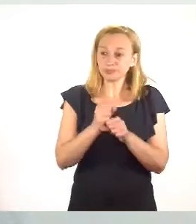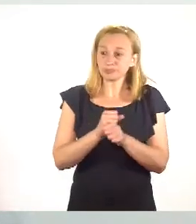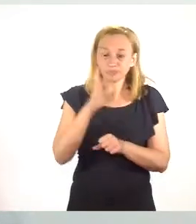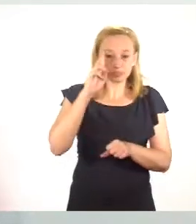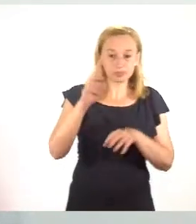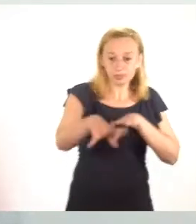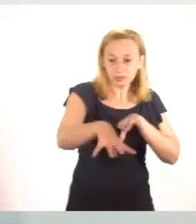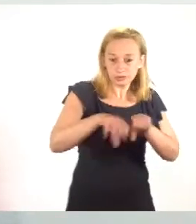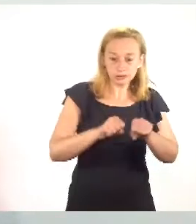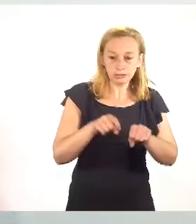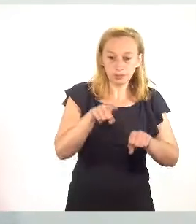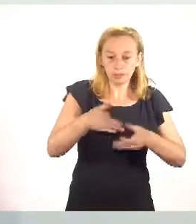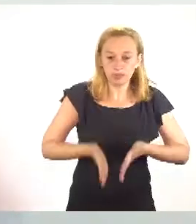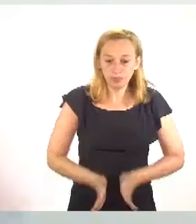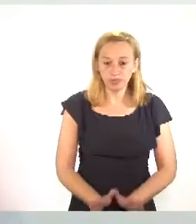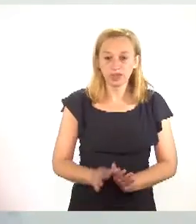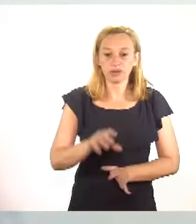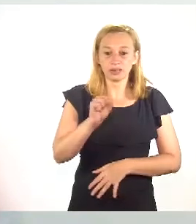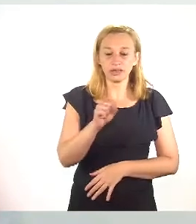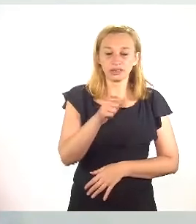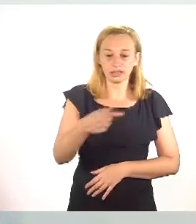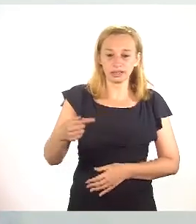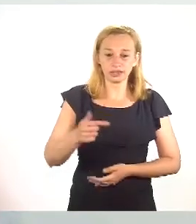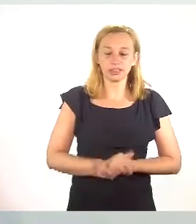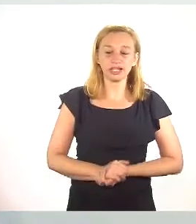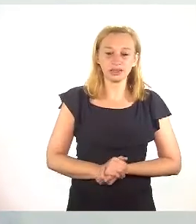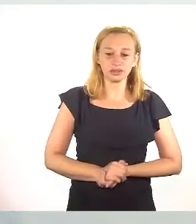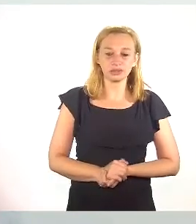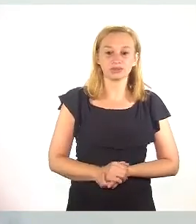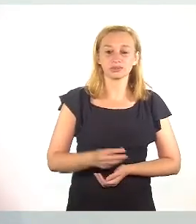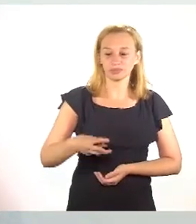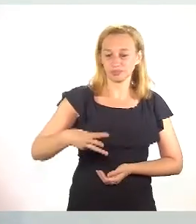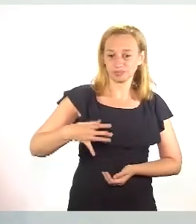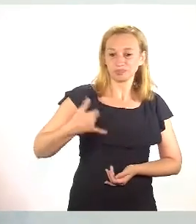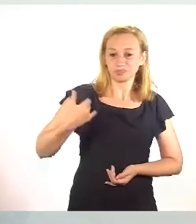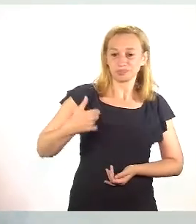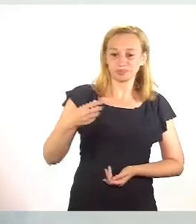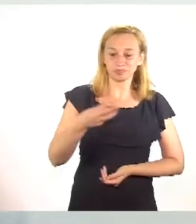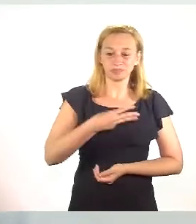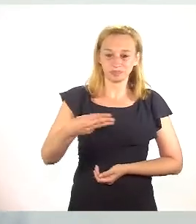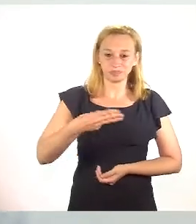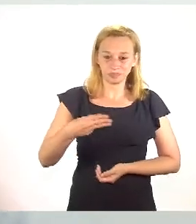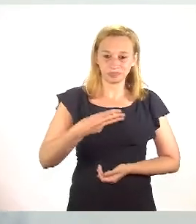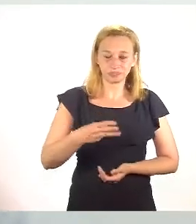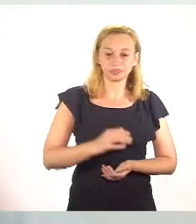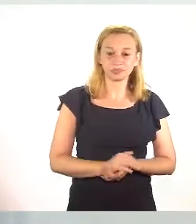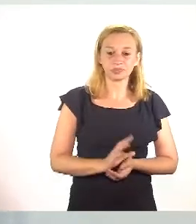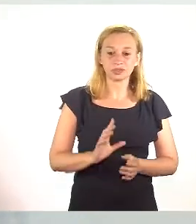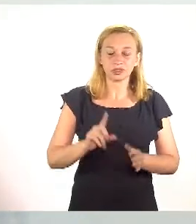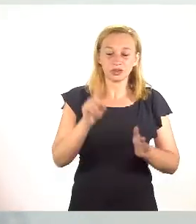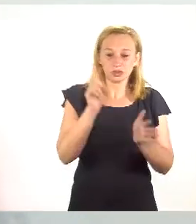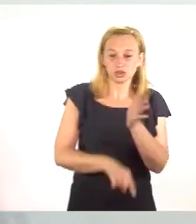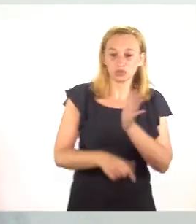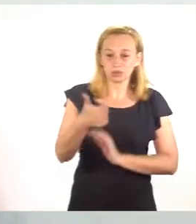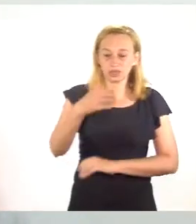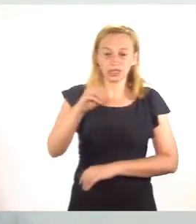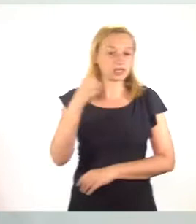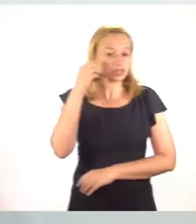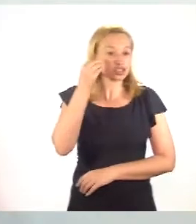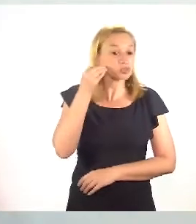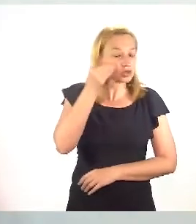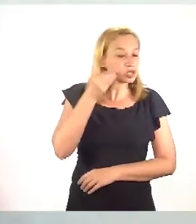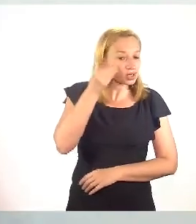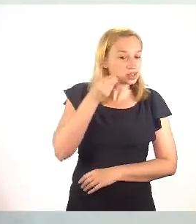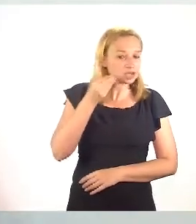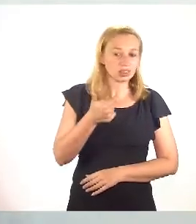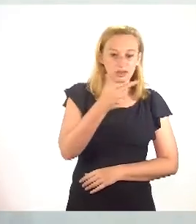senhor nasceu em 87, o senhor tem 33 anos. Se eu subtrair 10 anos de experiência,